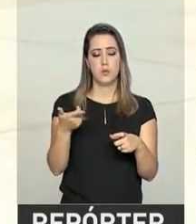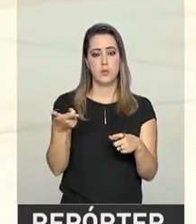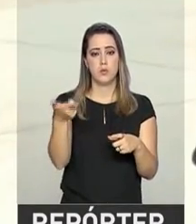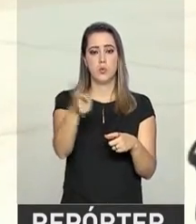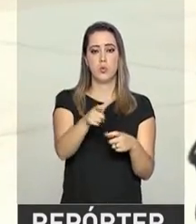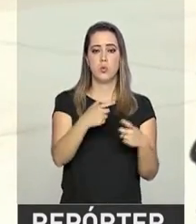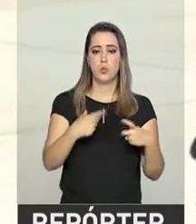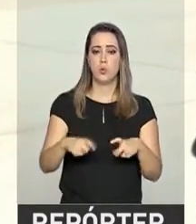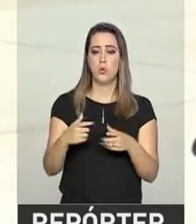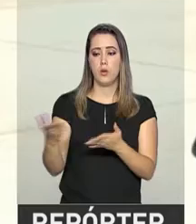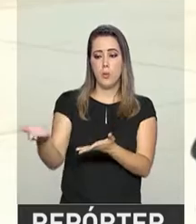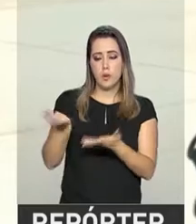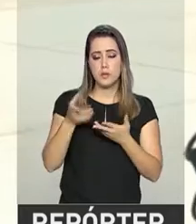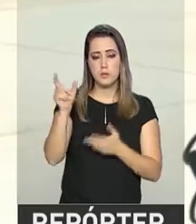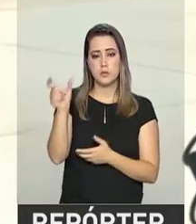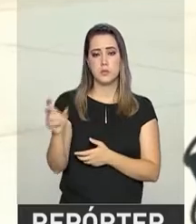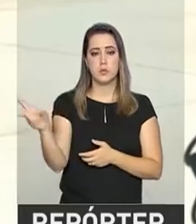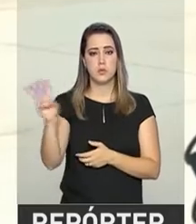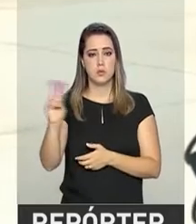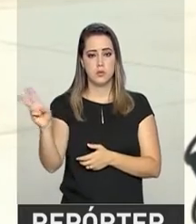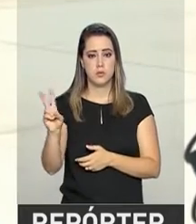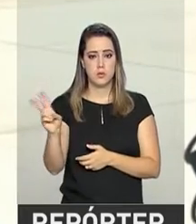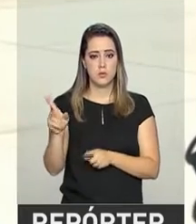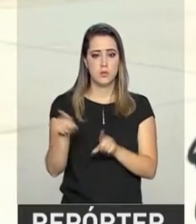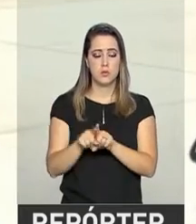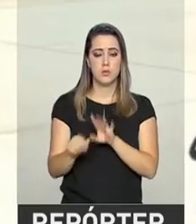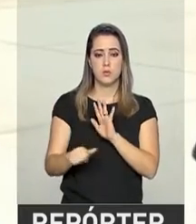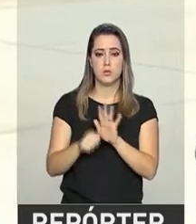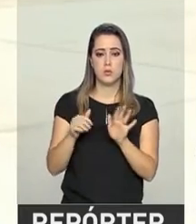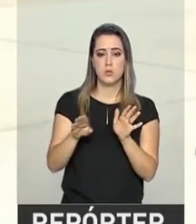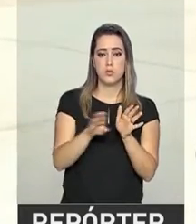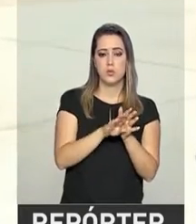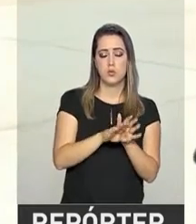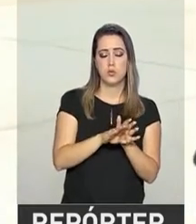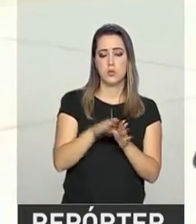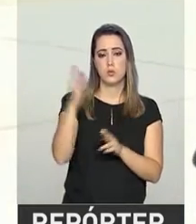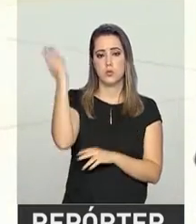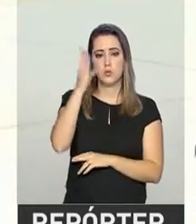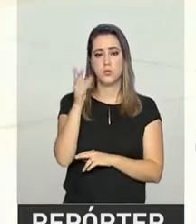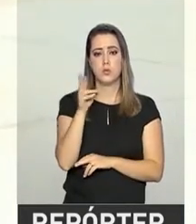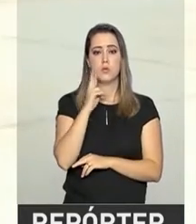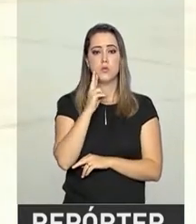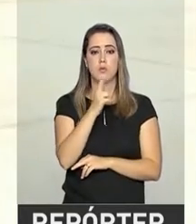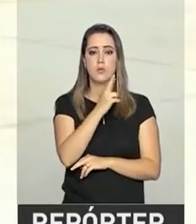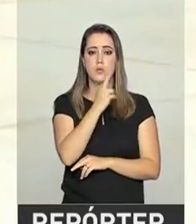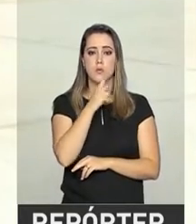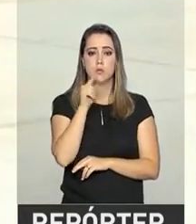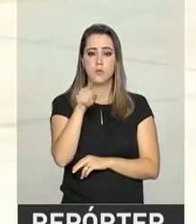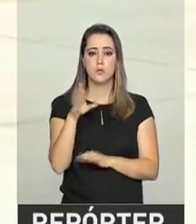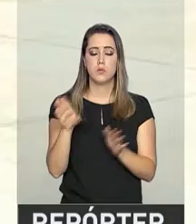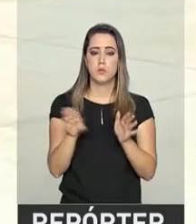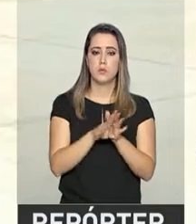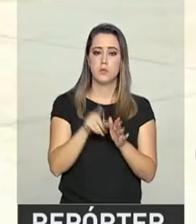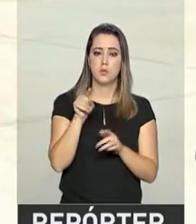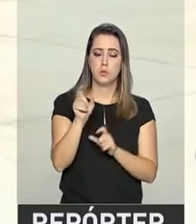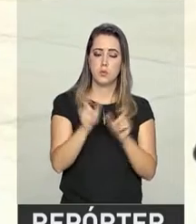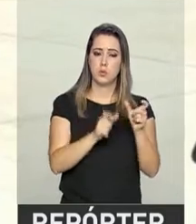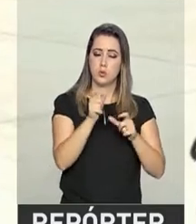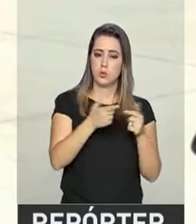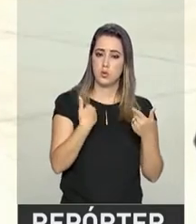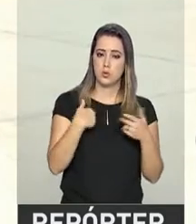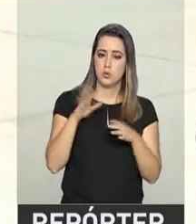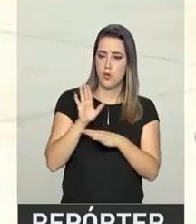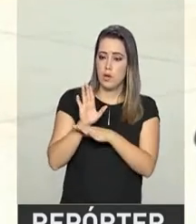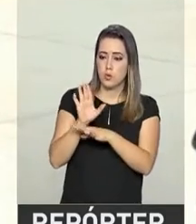primeira outra região do país a receber os imigrantes depois que eles chegaram ao Brasil pelo estado de Roraima. Ao chegar aos abrigos, eles vão receber